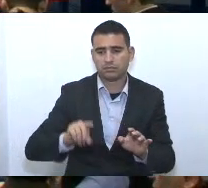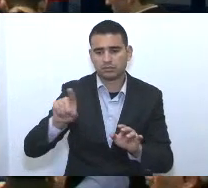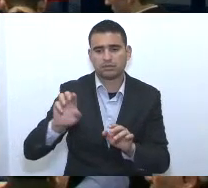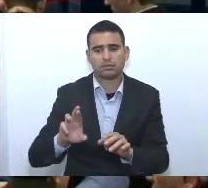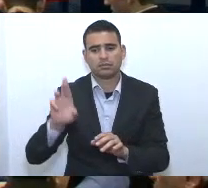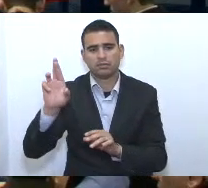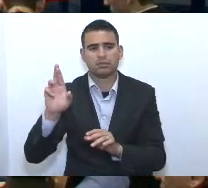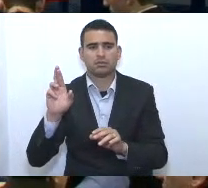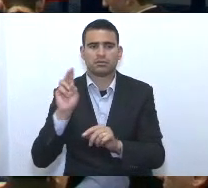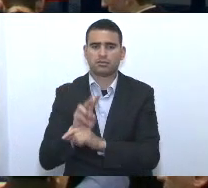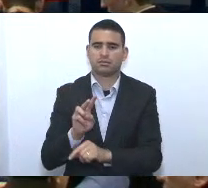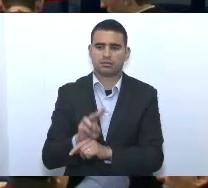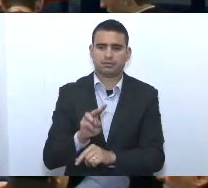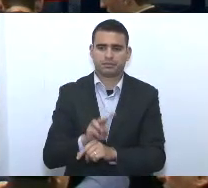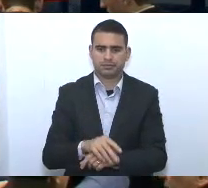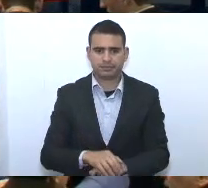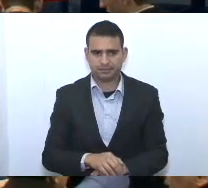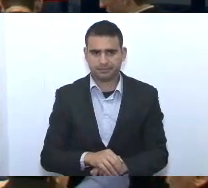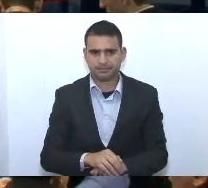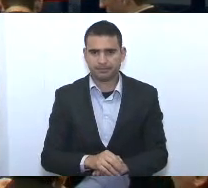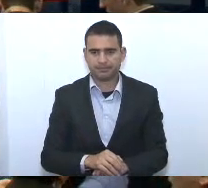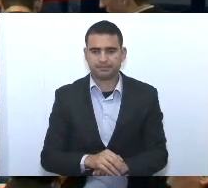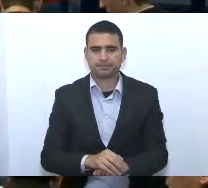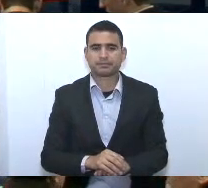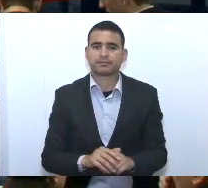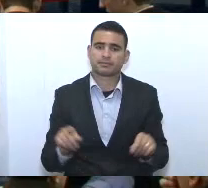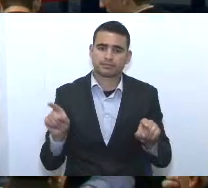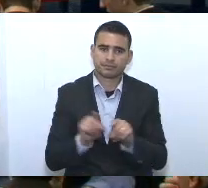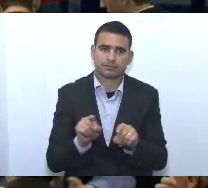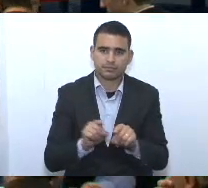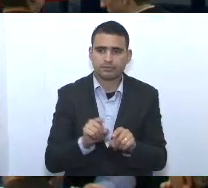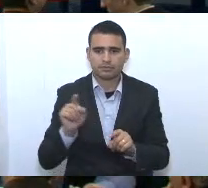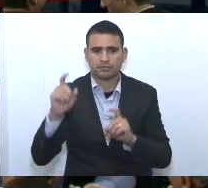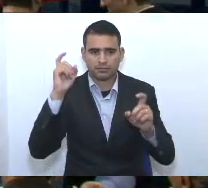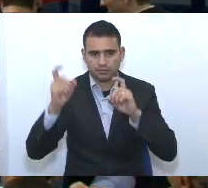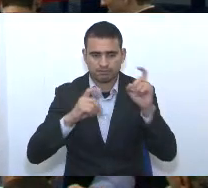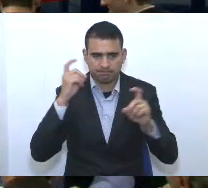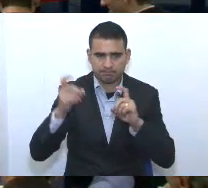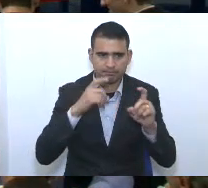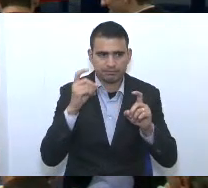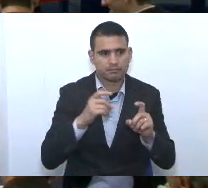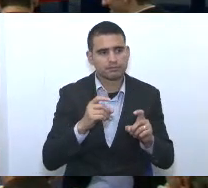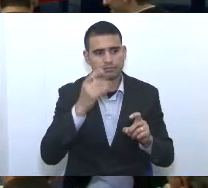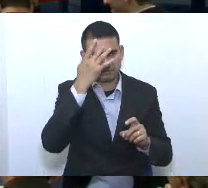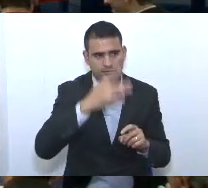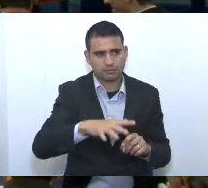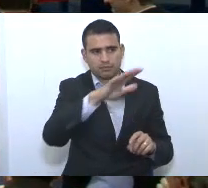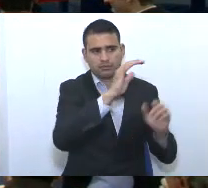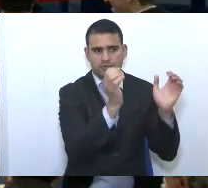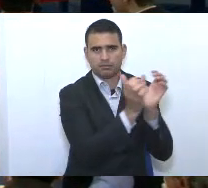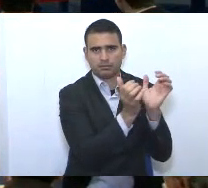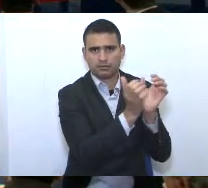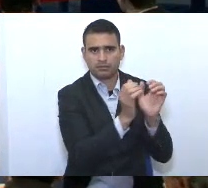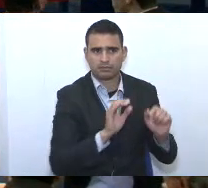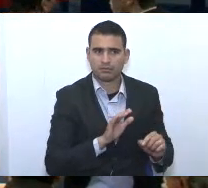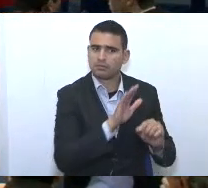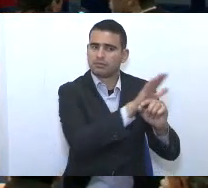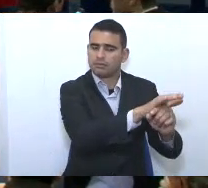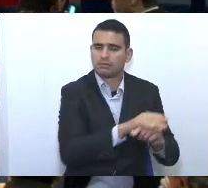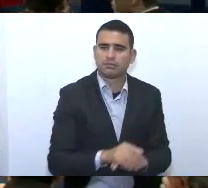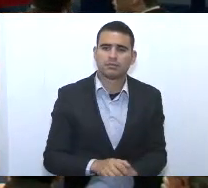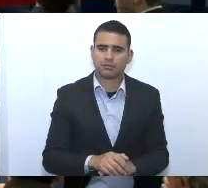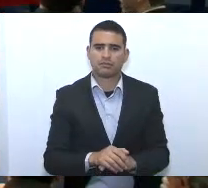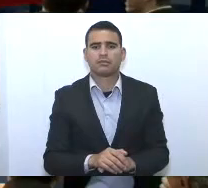direta, propor ações de interesse da administração e ainda promover a cidadania, apoiando o exercício